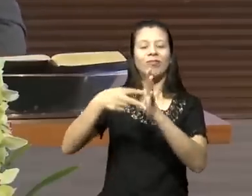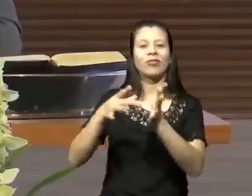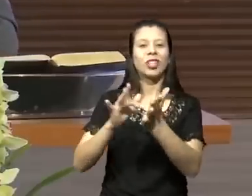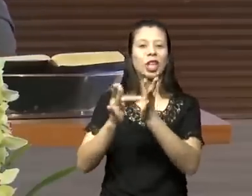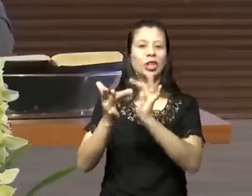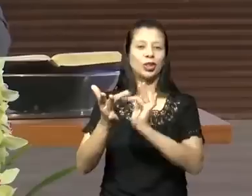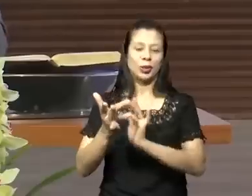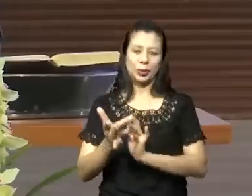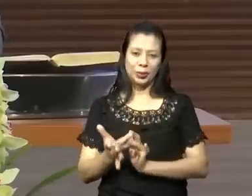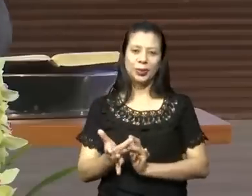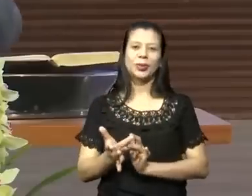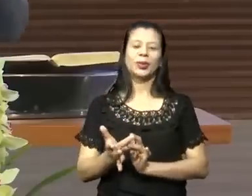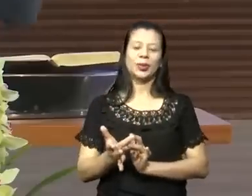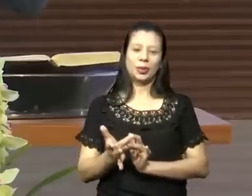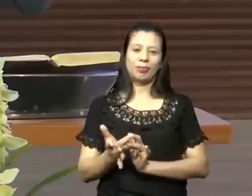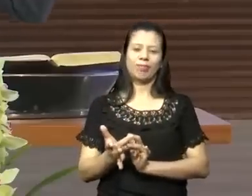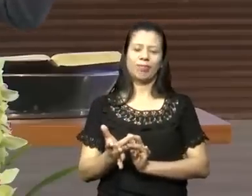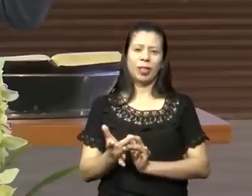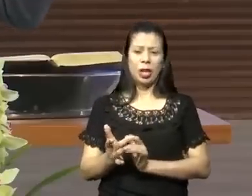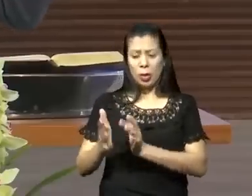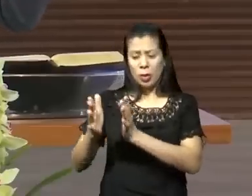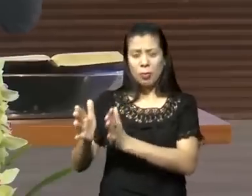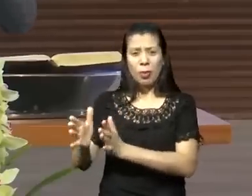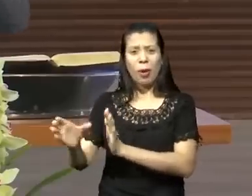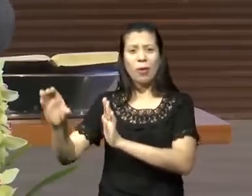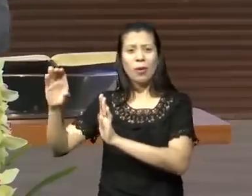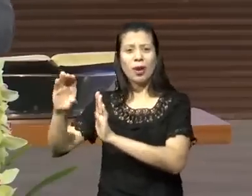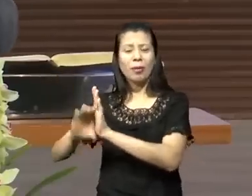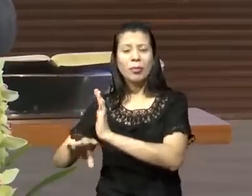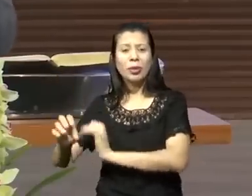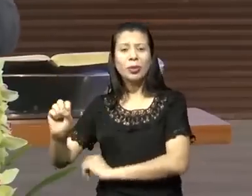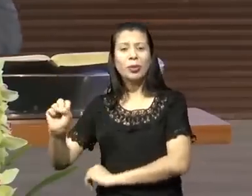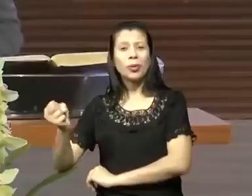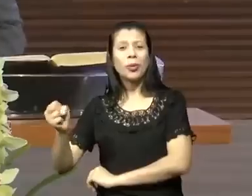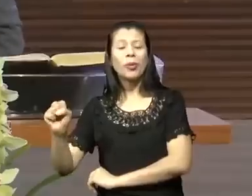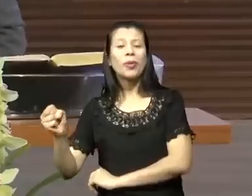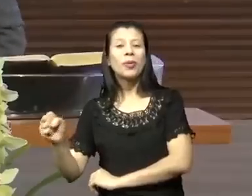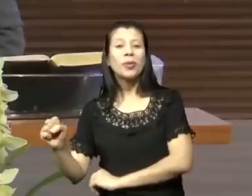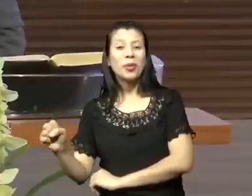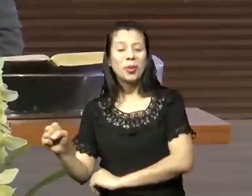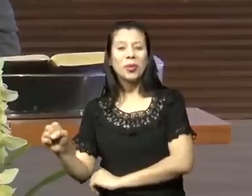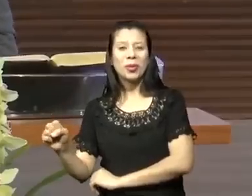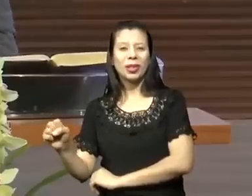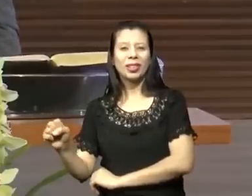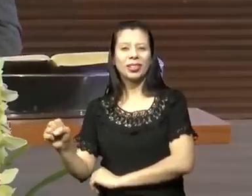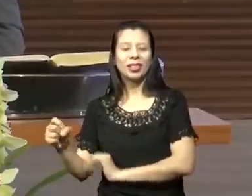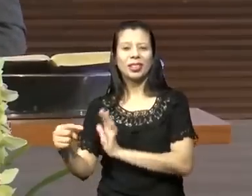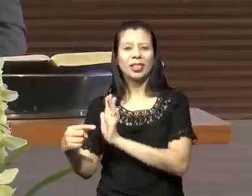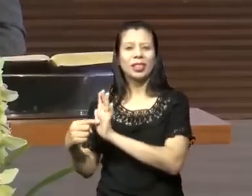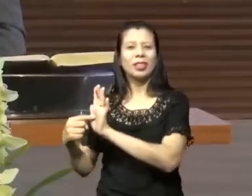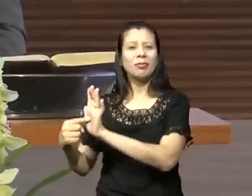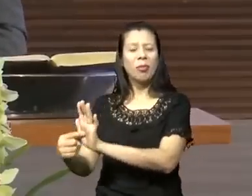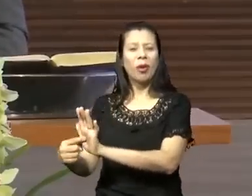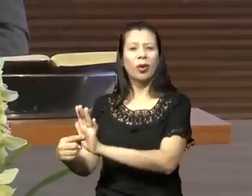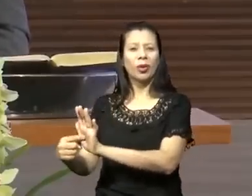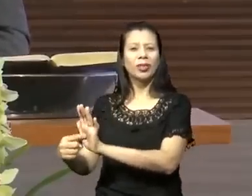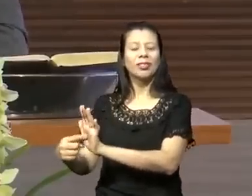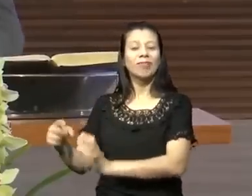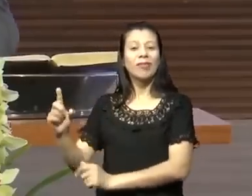quando Jesus Cristo vai não crescendo ele quer mostrar de fato quem ele era ele era Deus